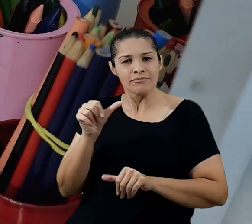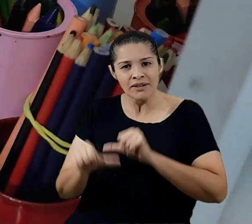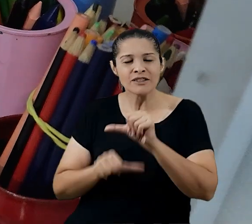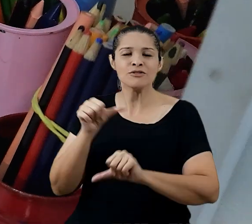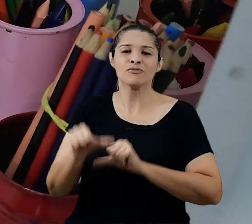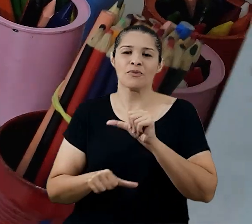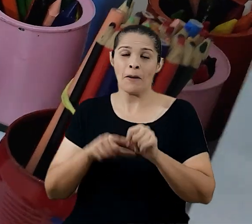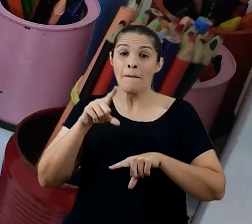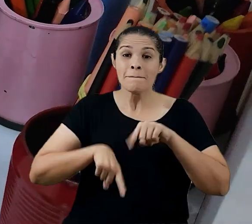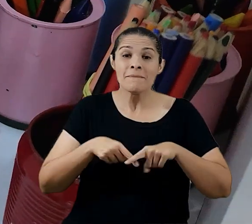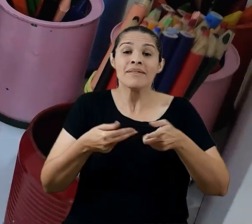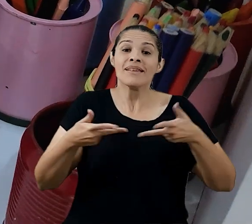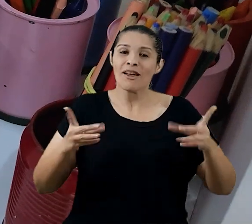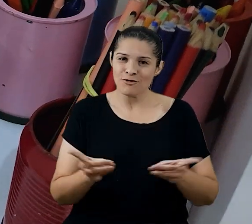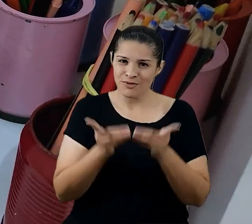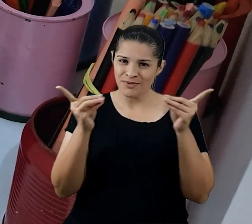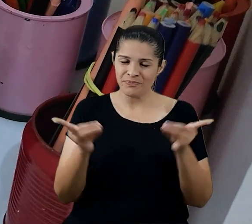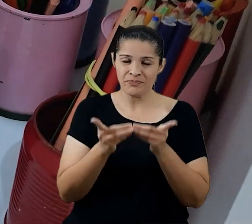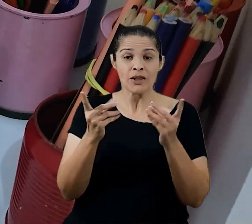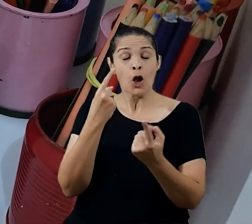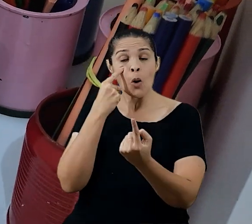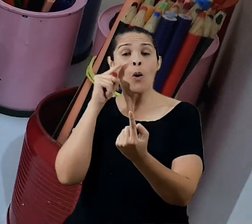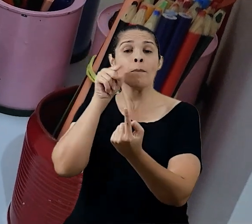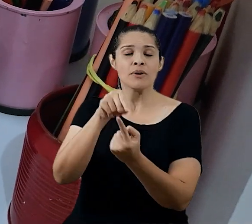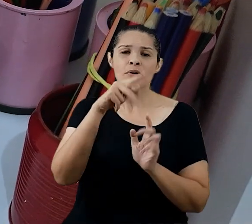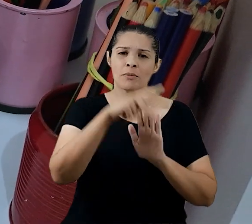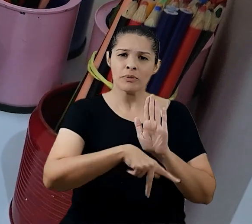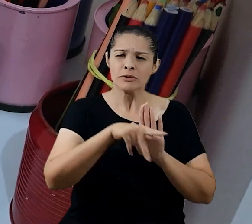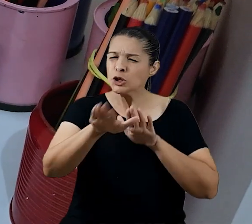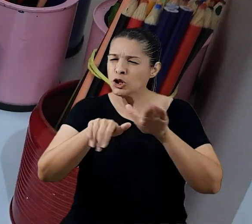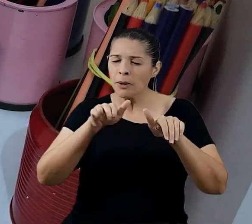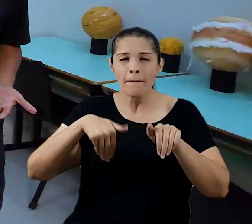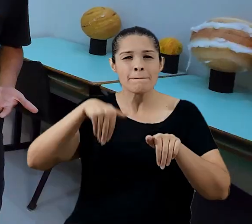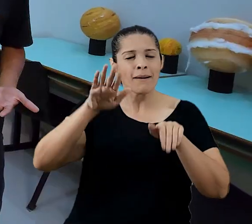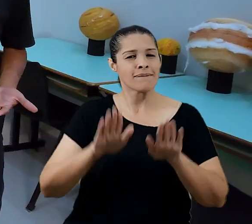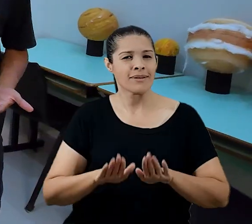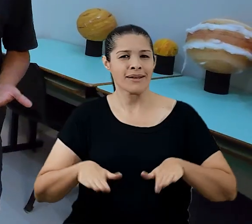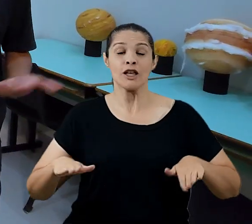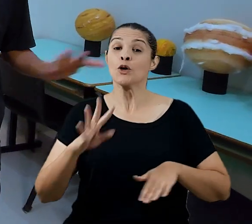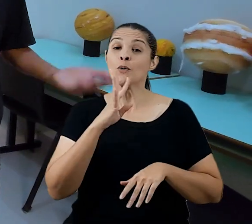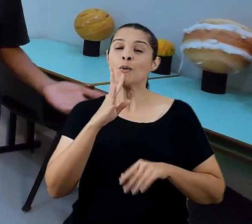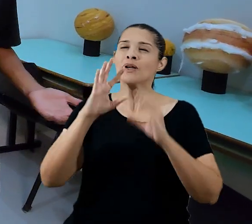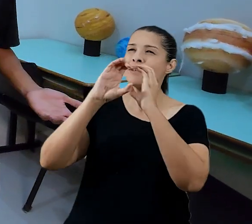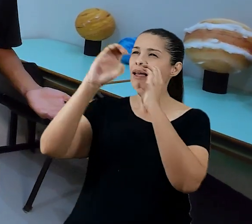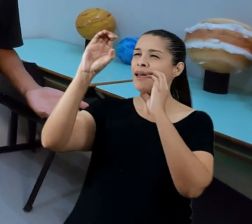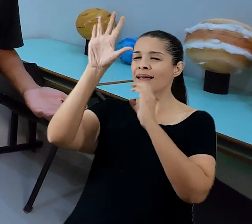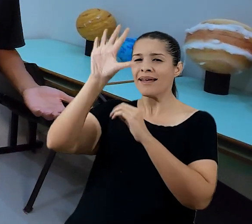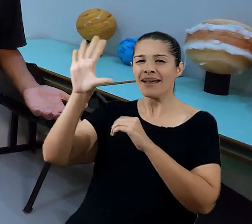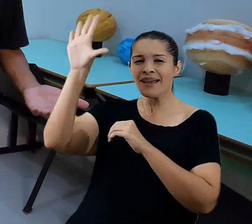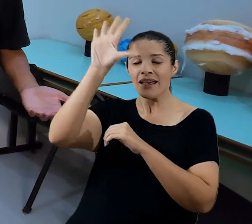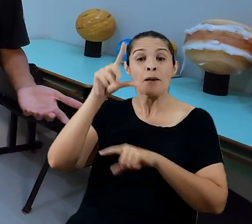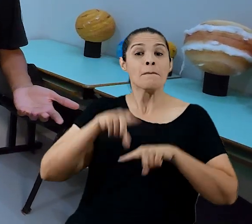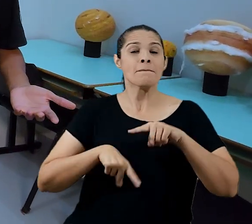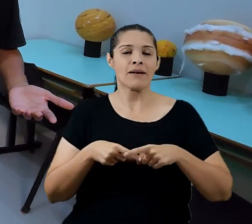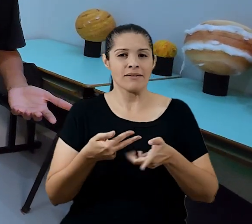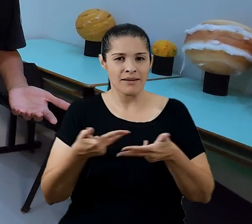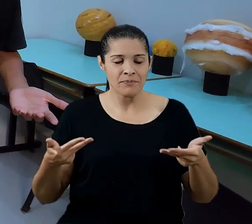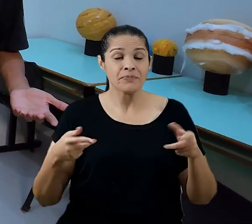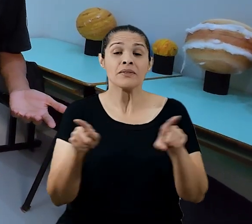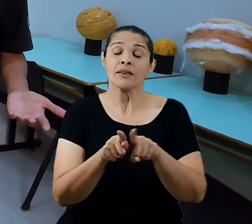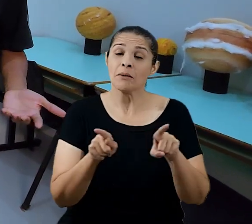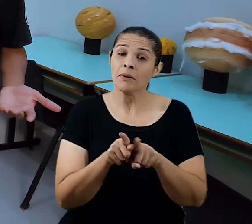o objetivo desse projeto é trazer mais crianças para conhecer a astronomia, por meio desses materiais, como também